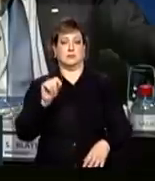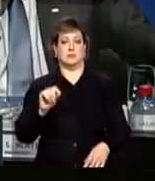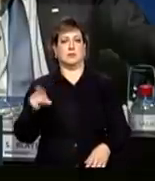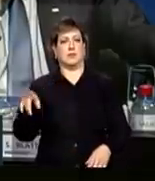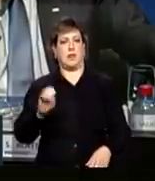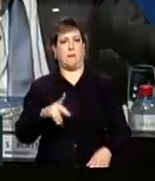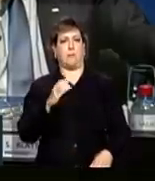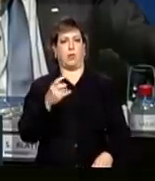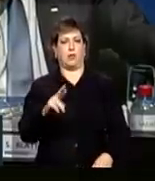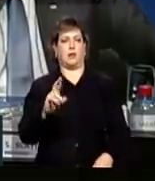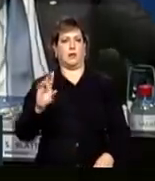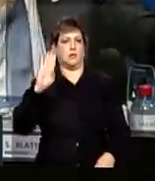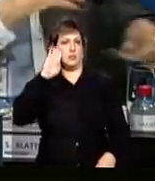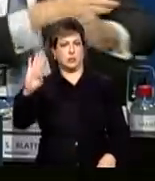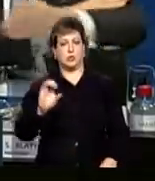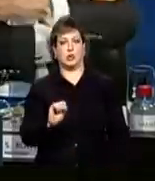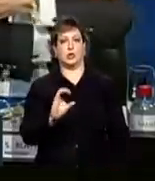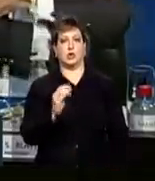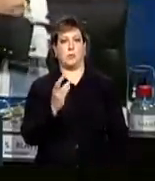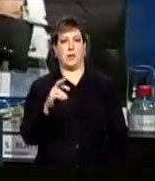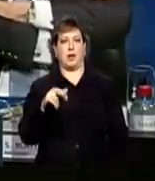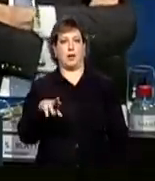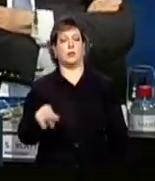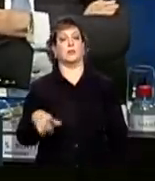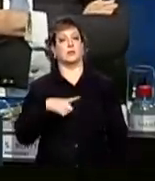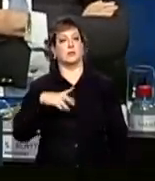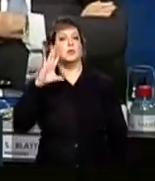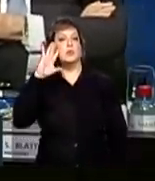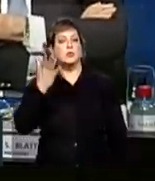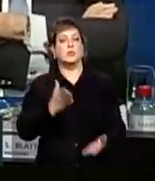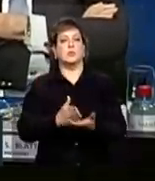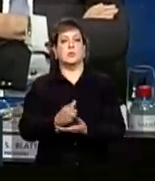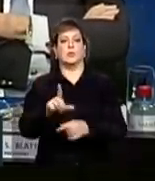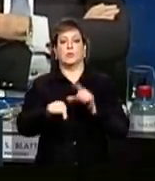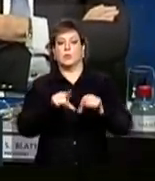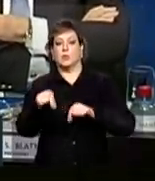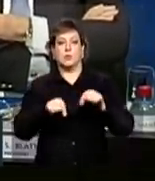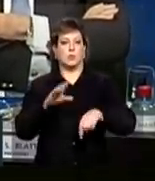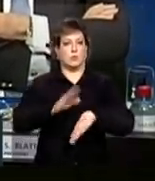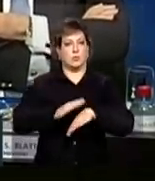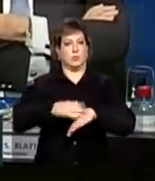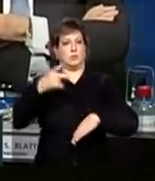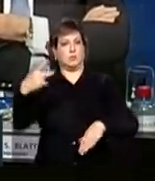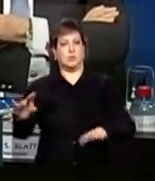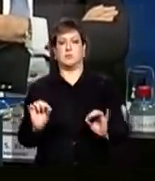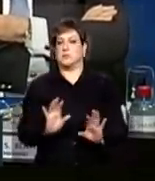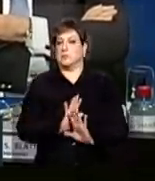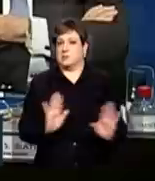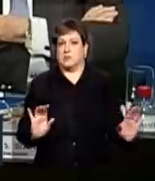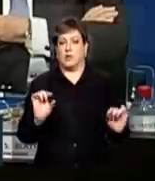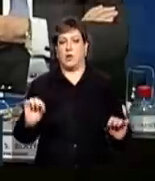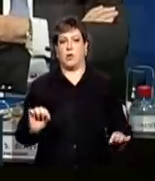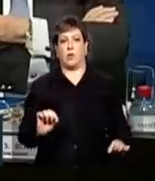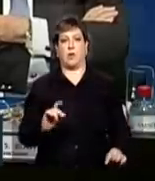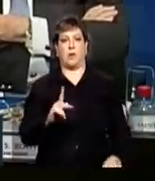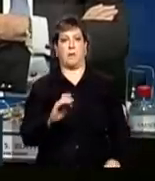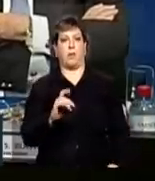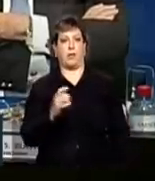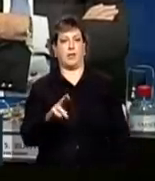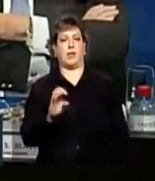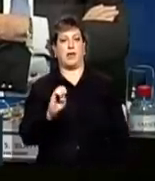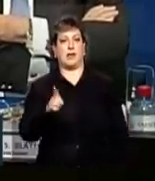soberano, e que toma as suas deliberações sem que o